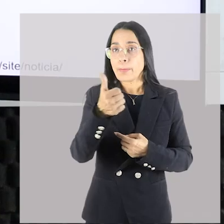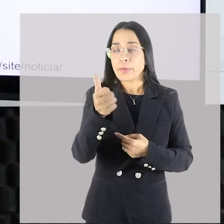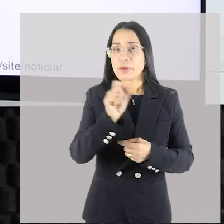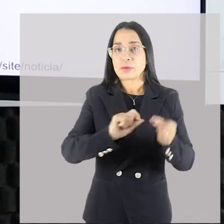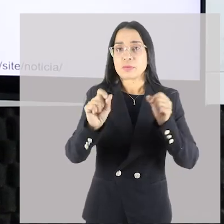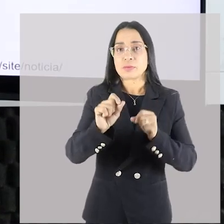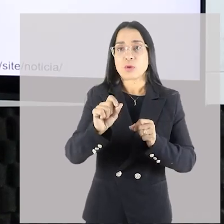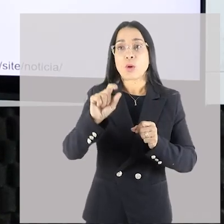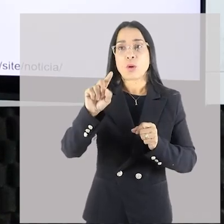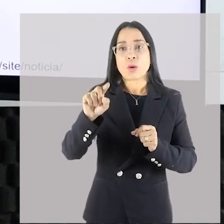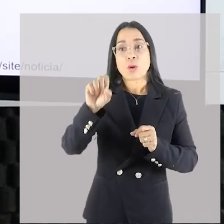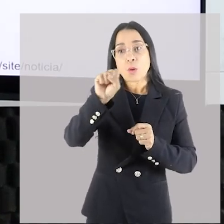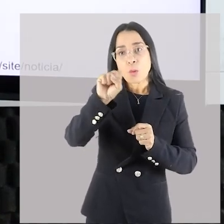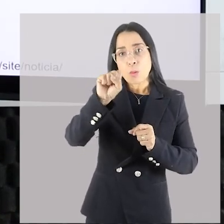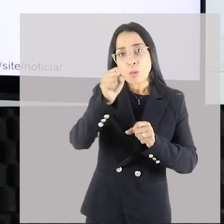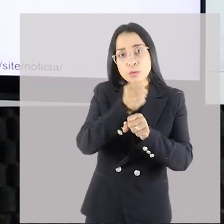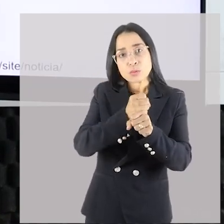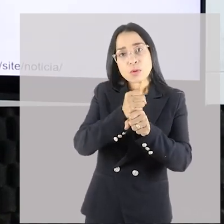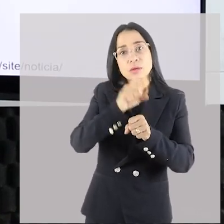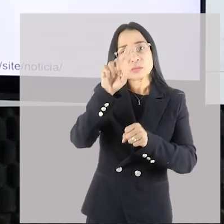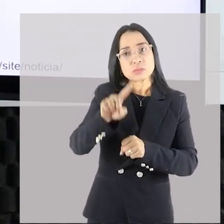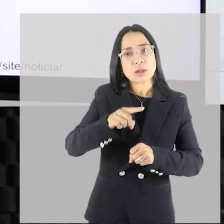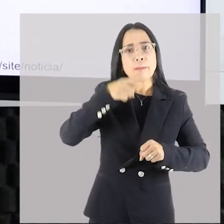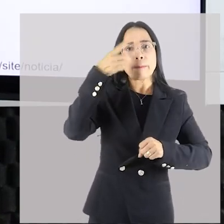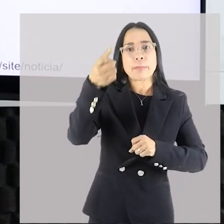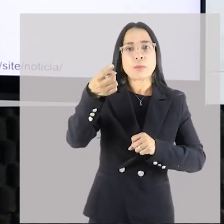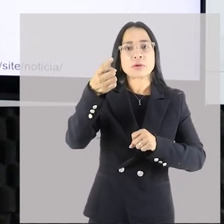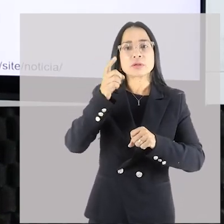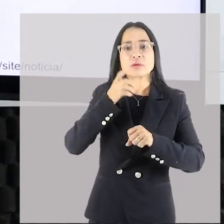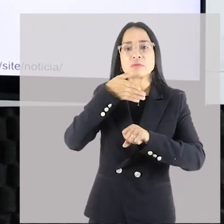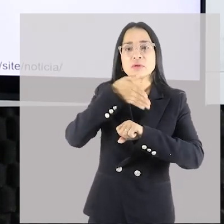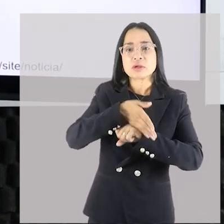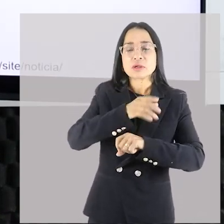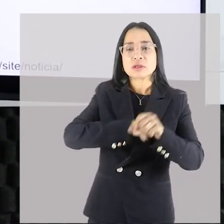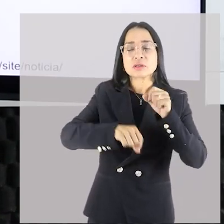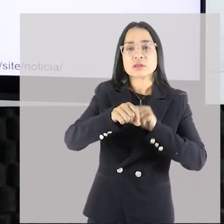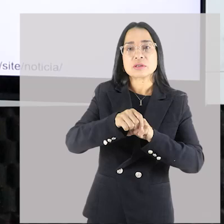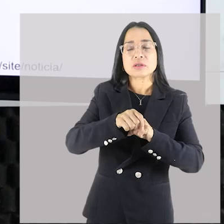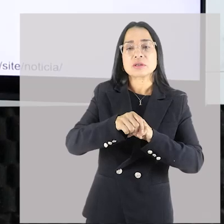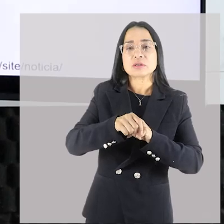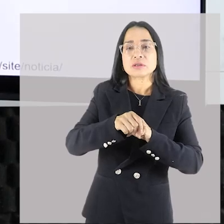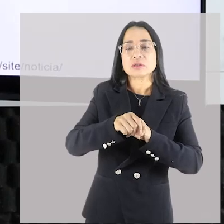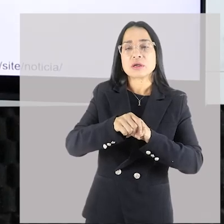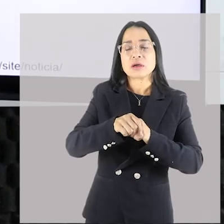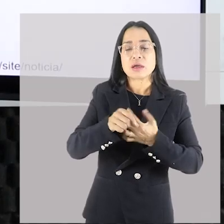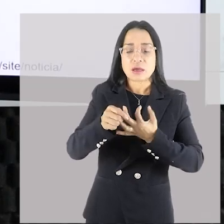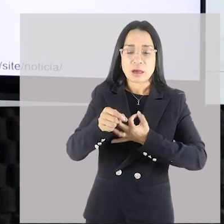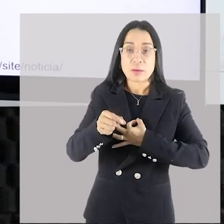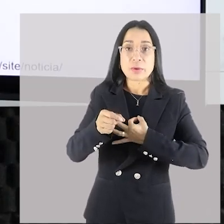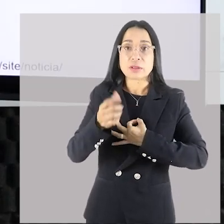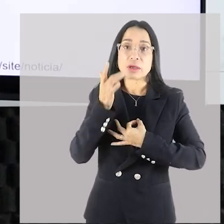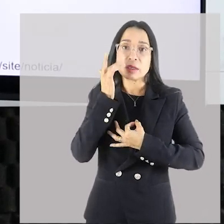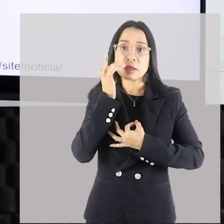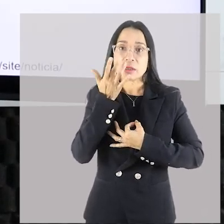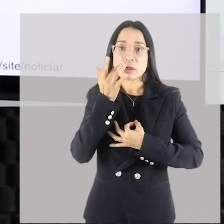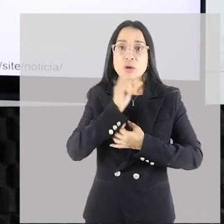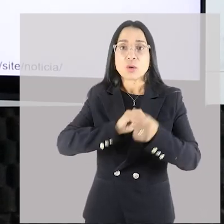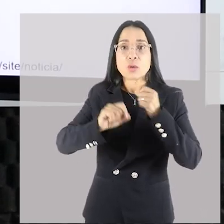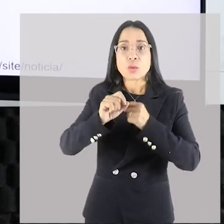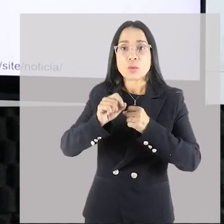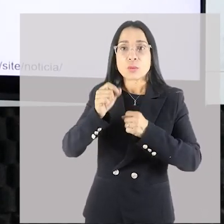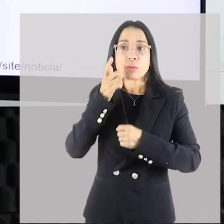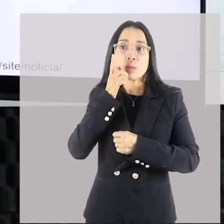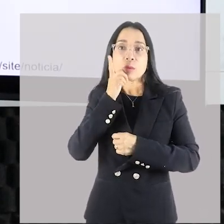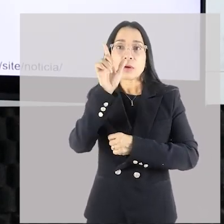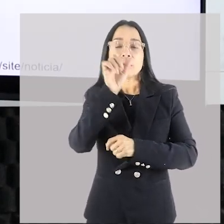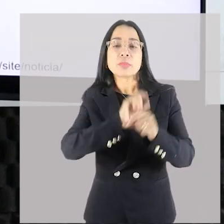veio a ser inserida a medalha de ouro para o campeão, tá? E aí veio ser inserido também